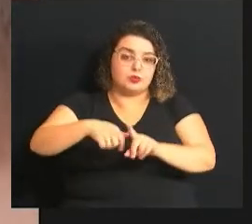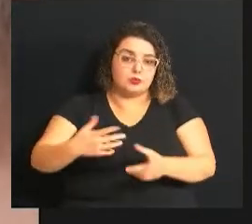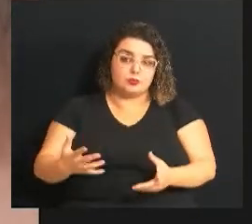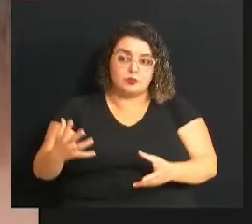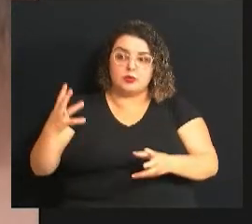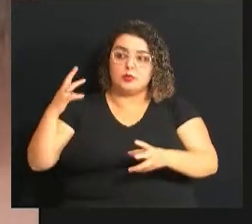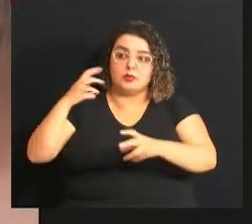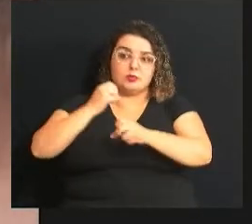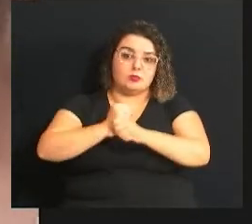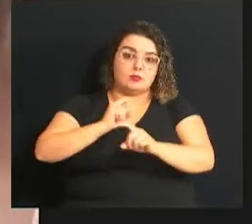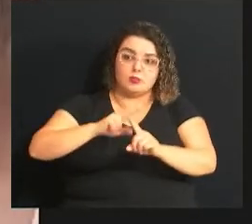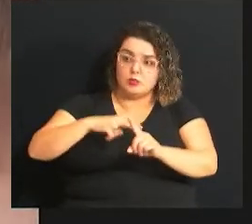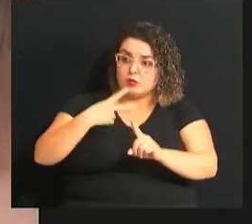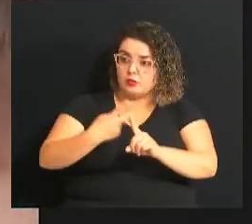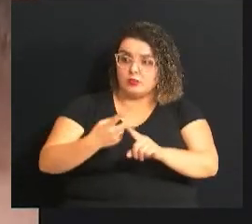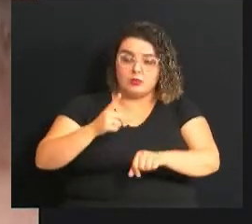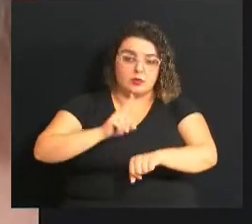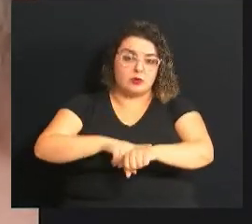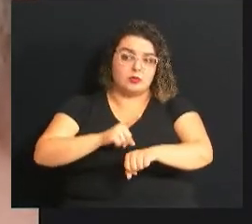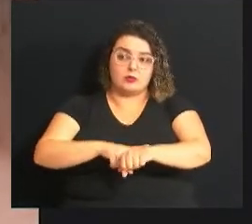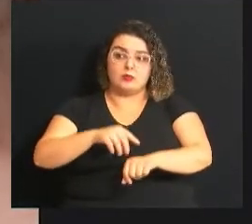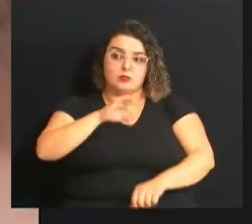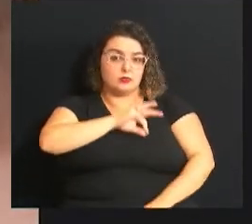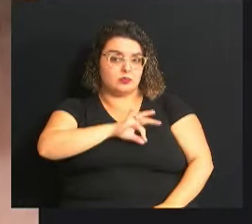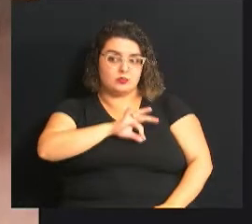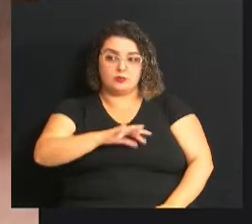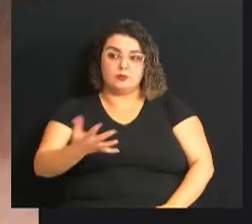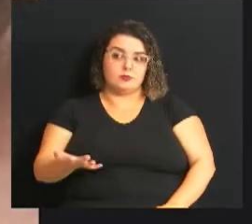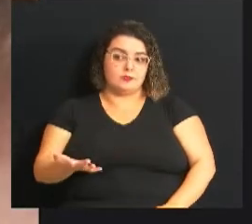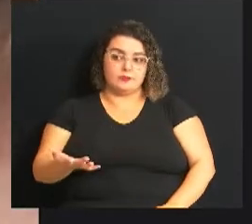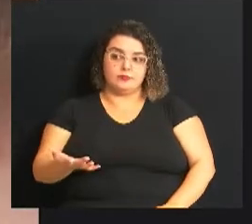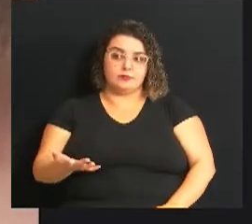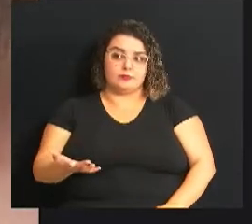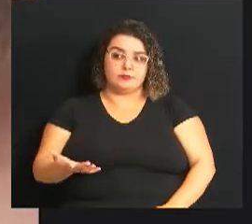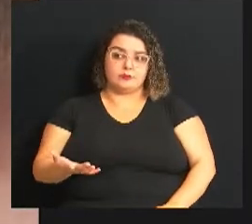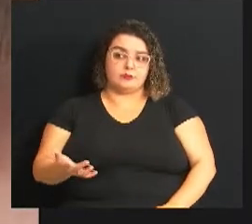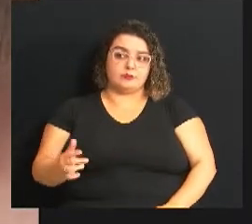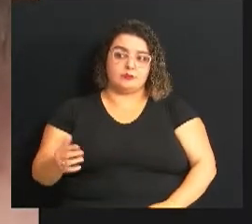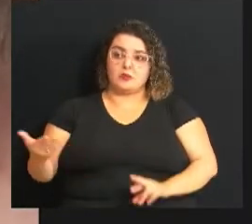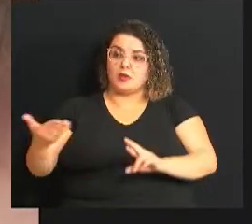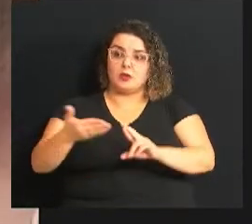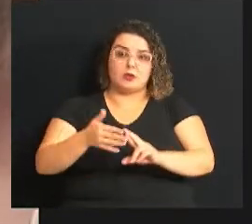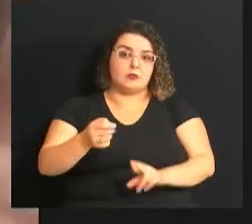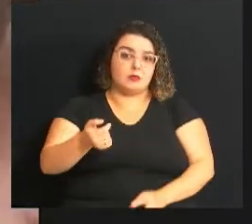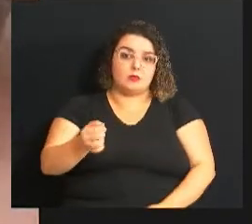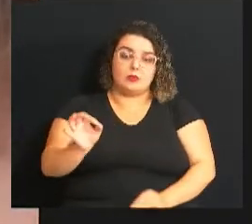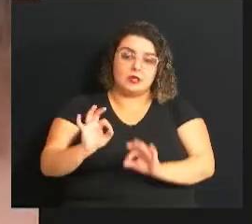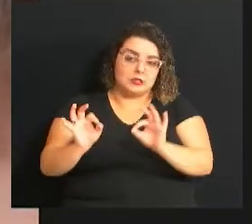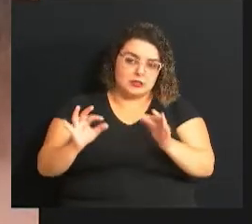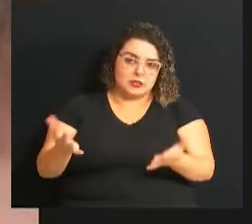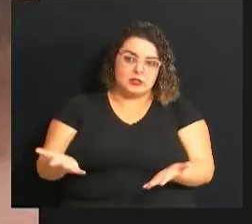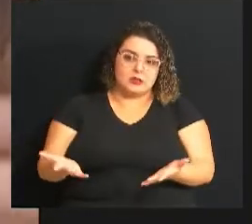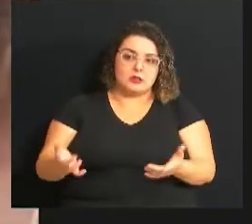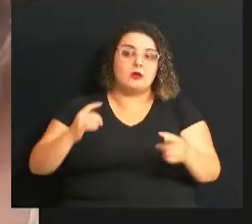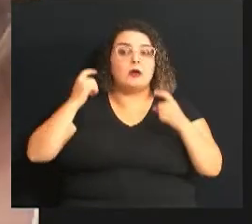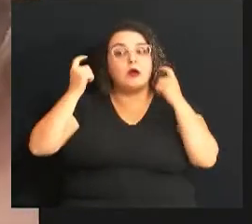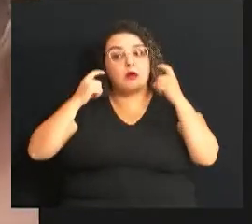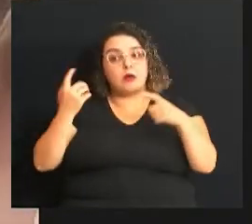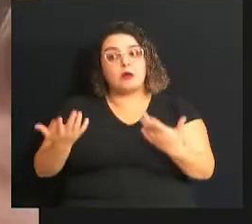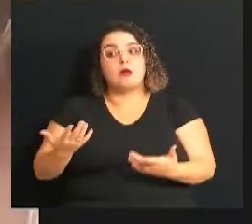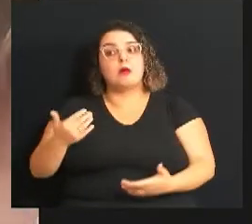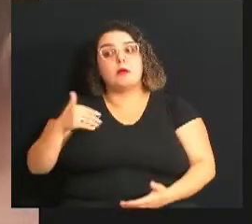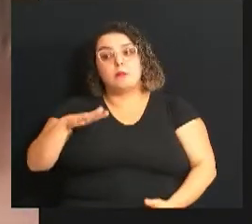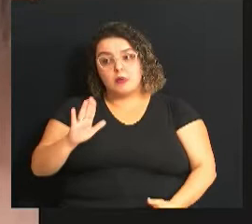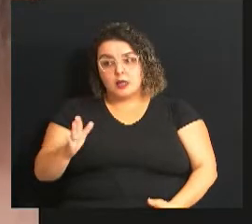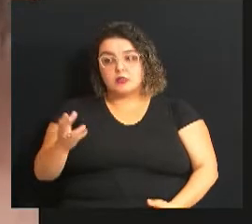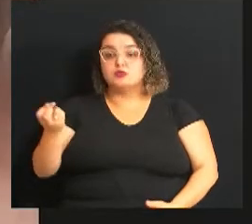multiplicar pelo valor da hora, salário mínimo, automaticamente não representa quase nada. Então, a grande preocupação é muito mais com a